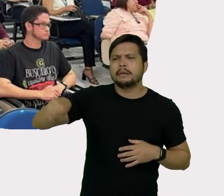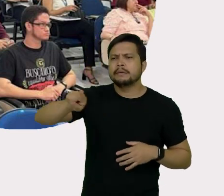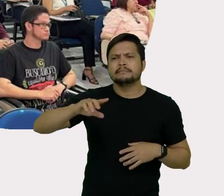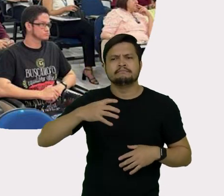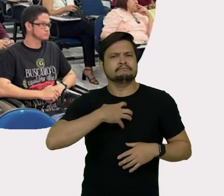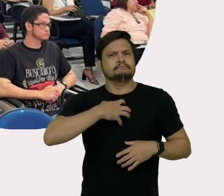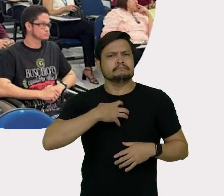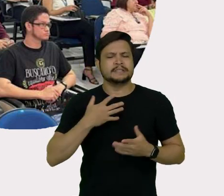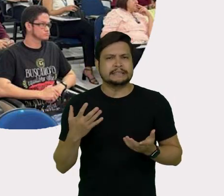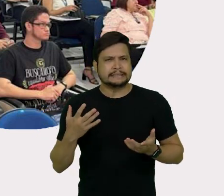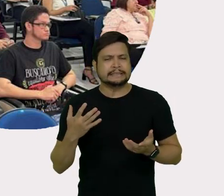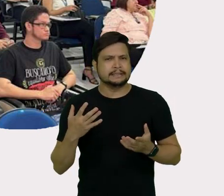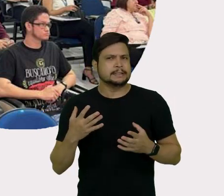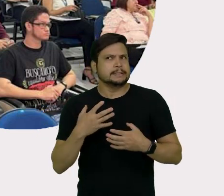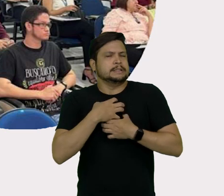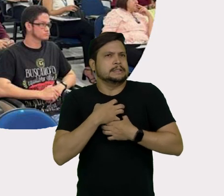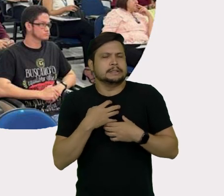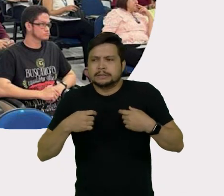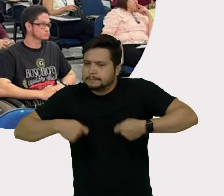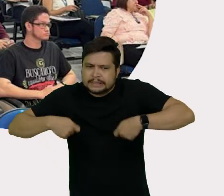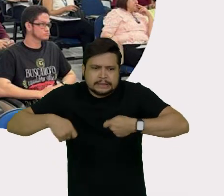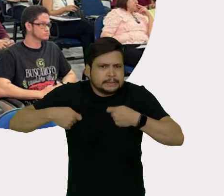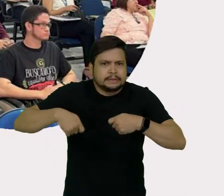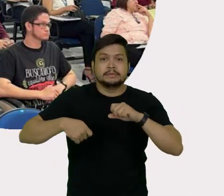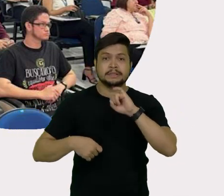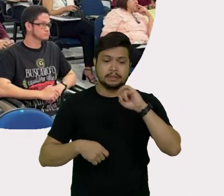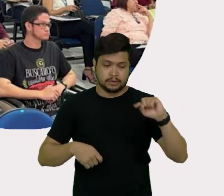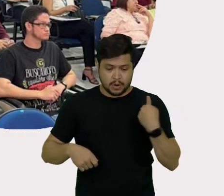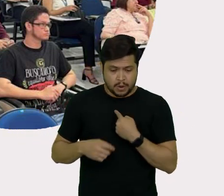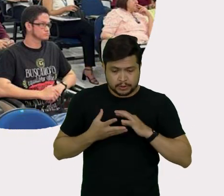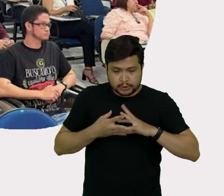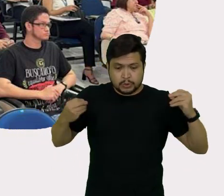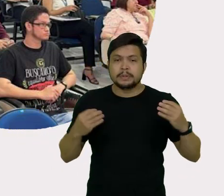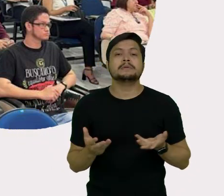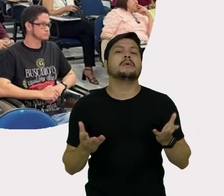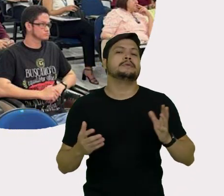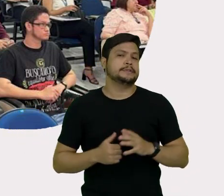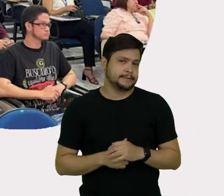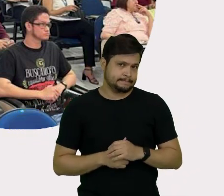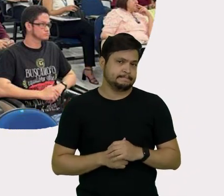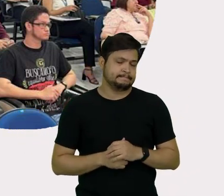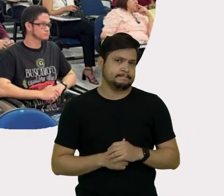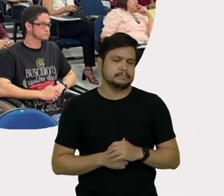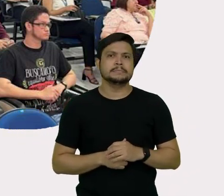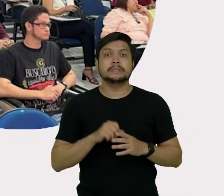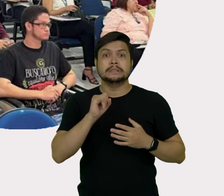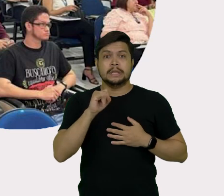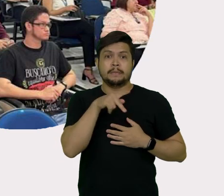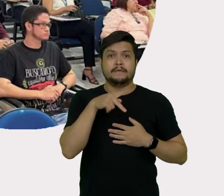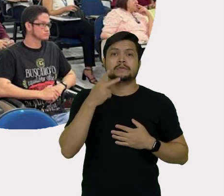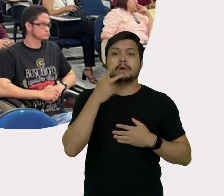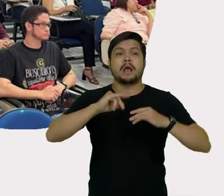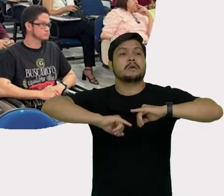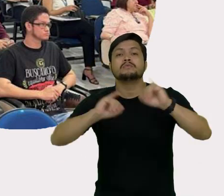faríamos falta se a gente deixasse de existir hoje? Se hoje a professora Isabelle dissesse, não vai ter mais curso